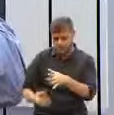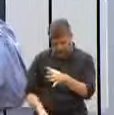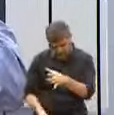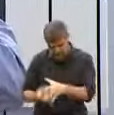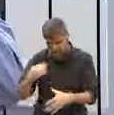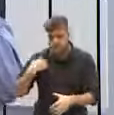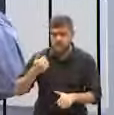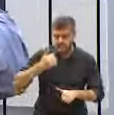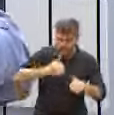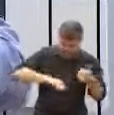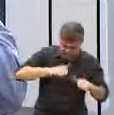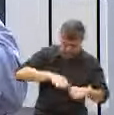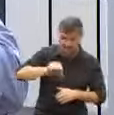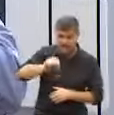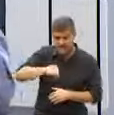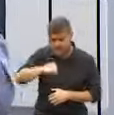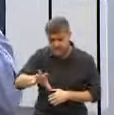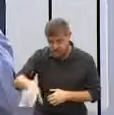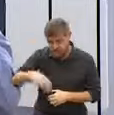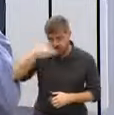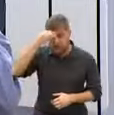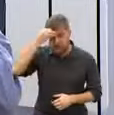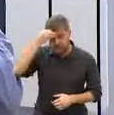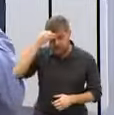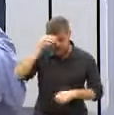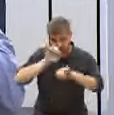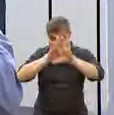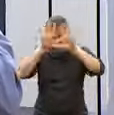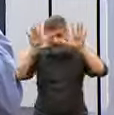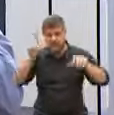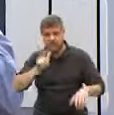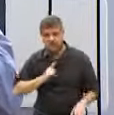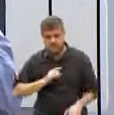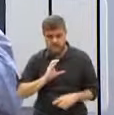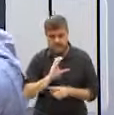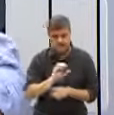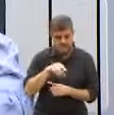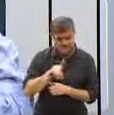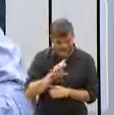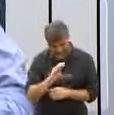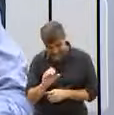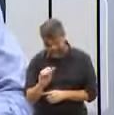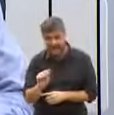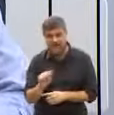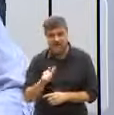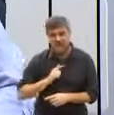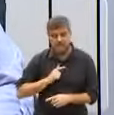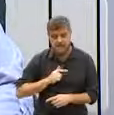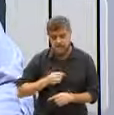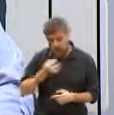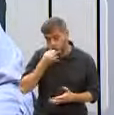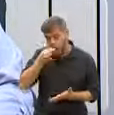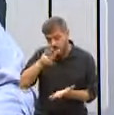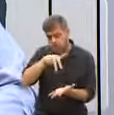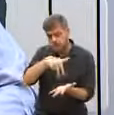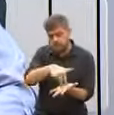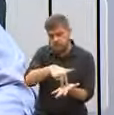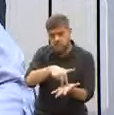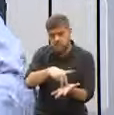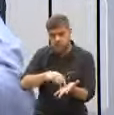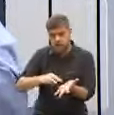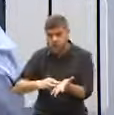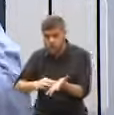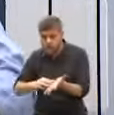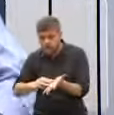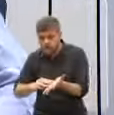vai avaliar, vamos tomar conhecimento. Claro que, independente, o CMDCA, enquanto conselho, deve ter uma posição e os seus